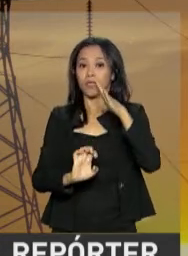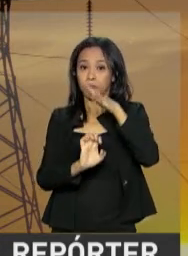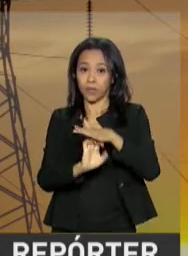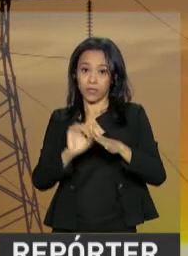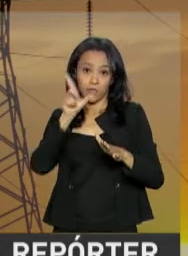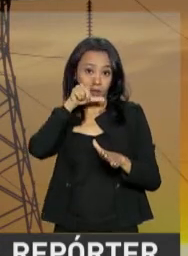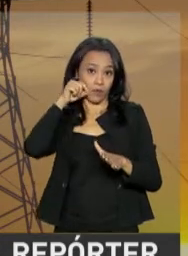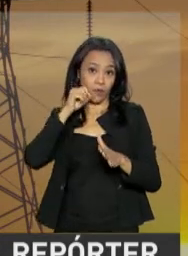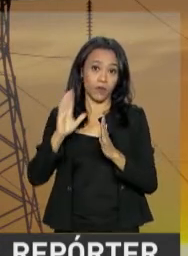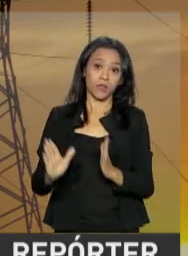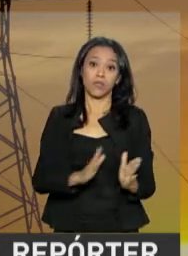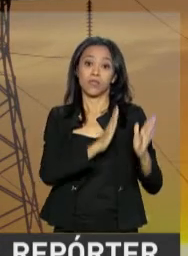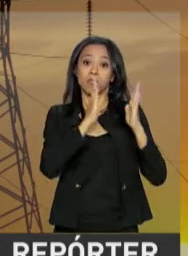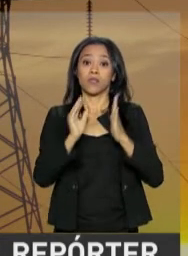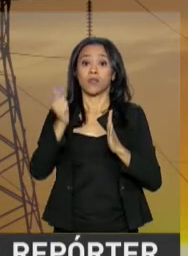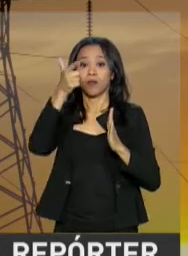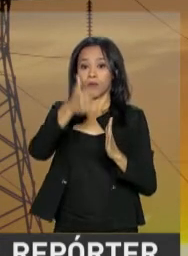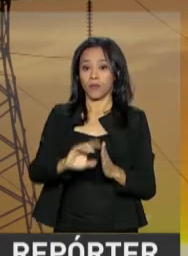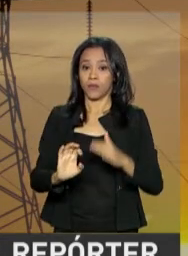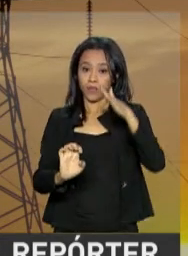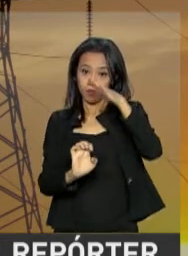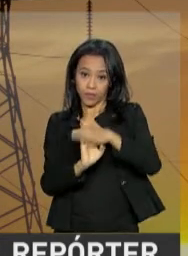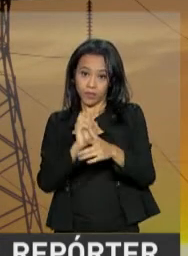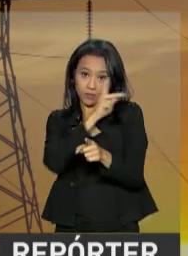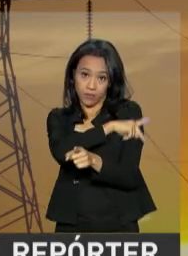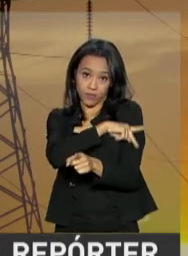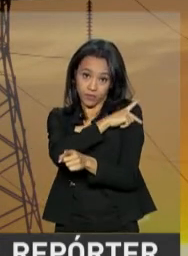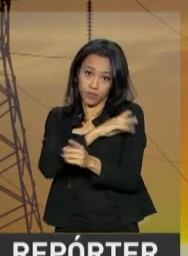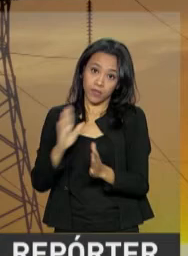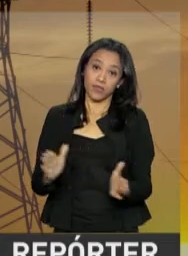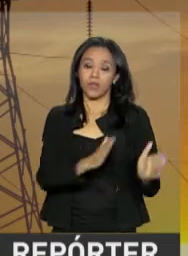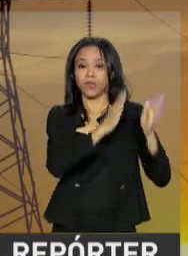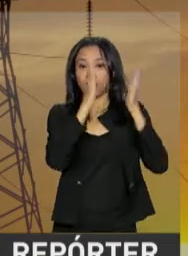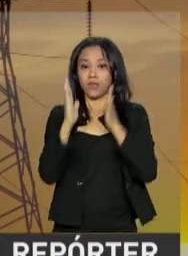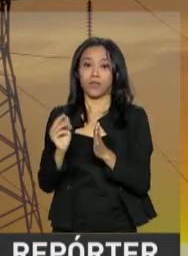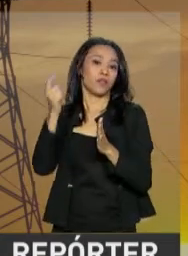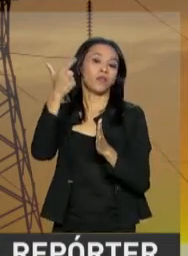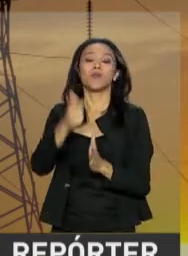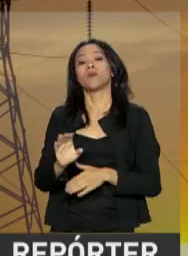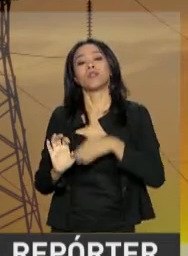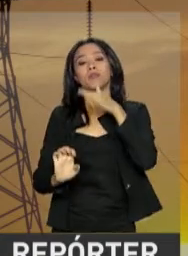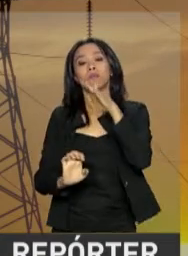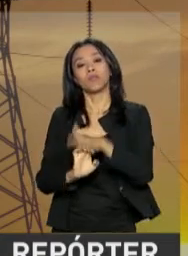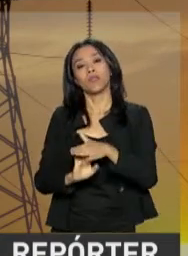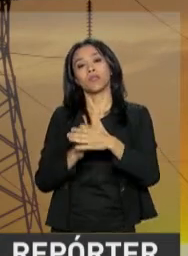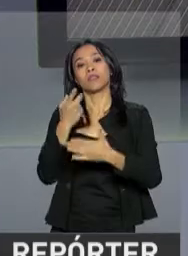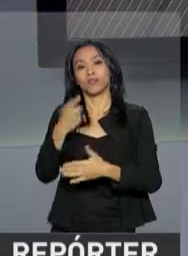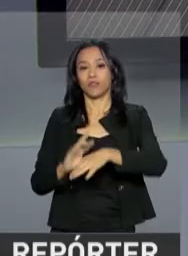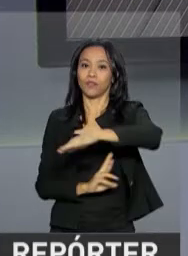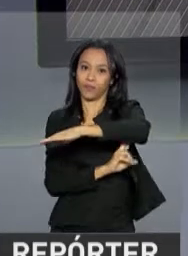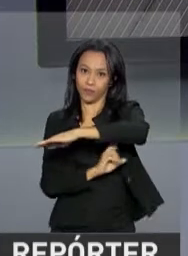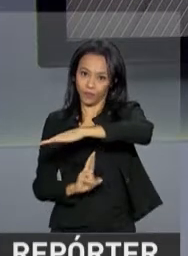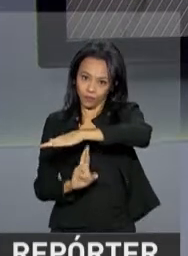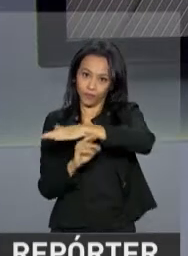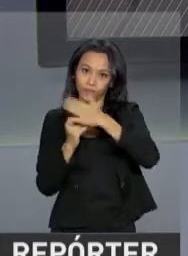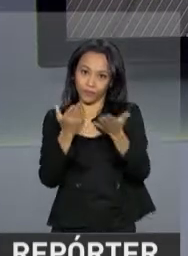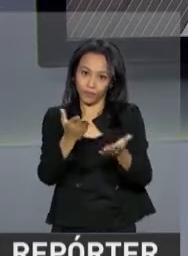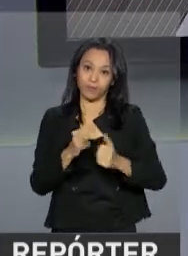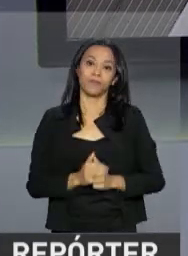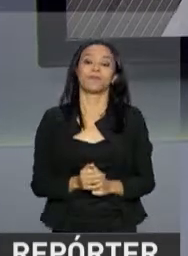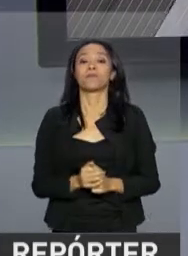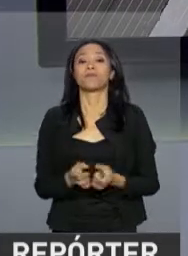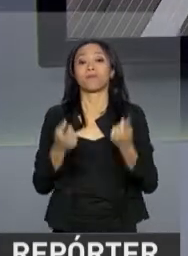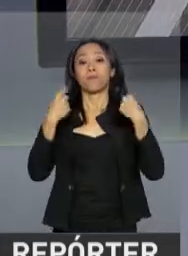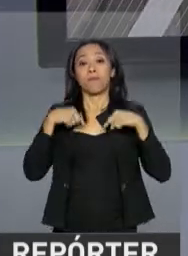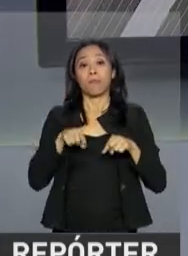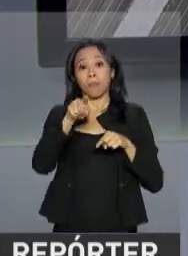alagoas companhia energética do piauí e centrais elétricas de rondônia o índice